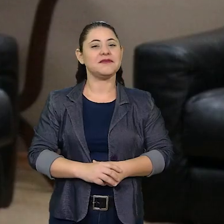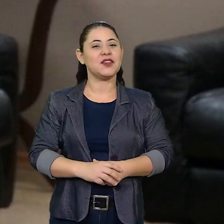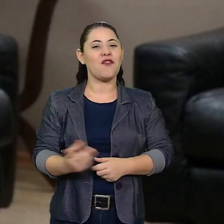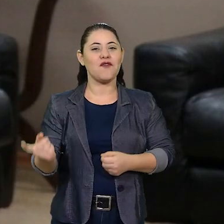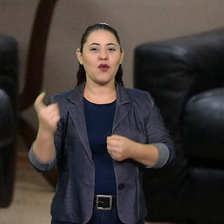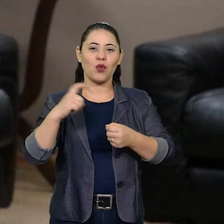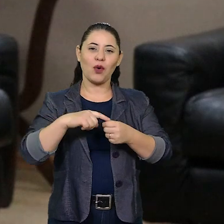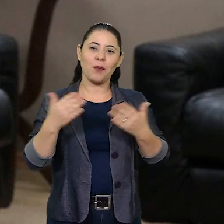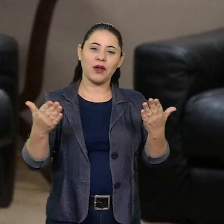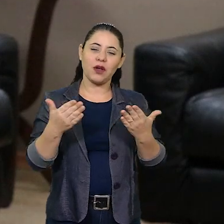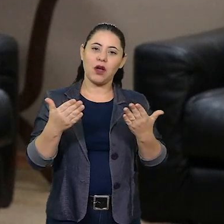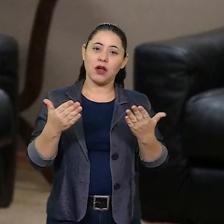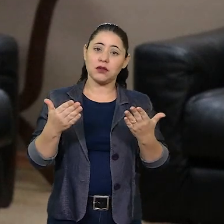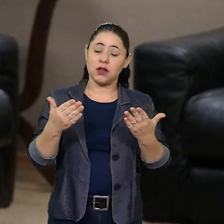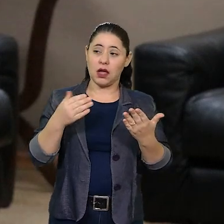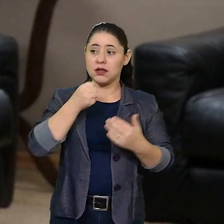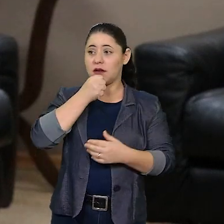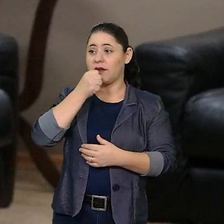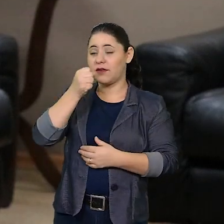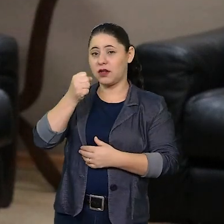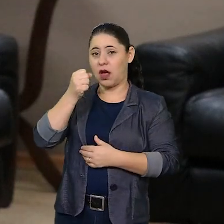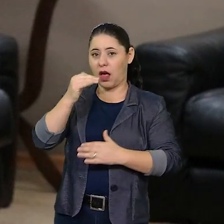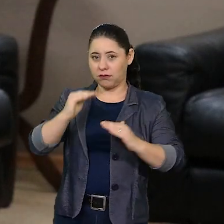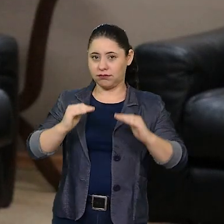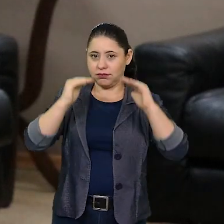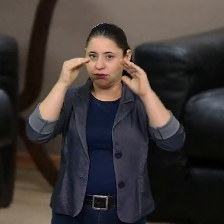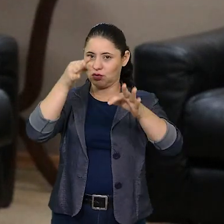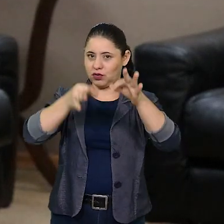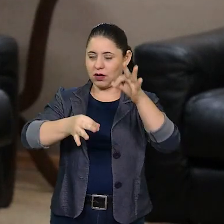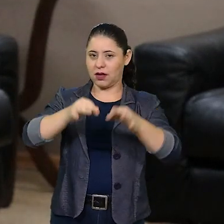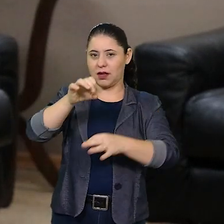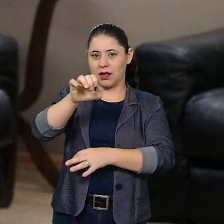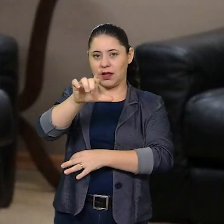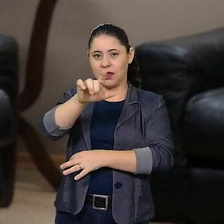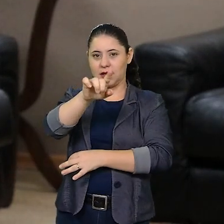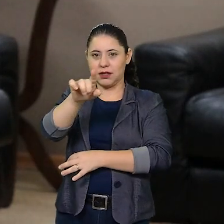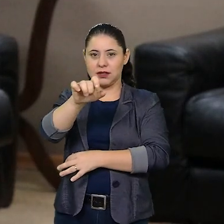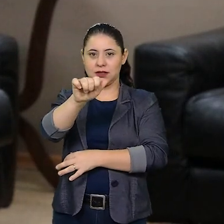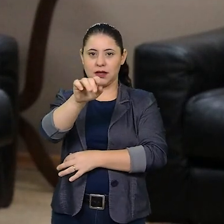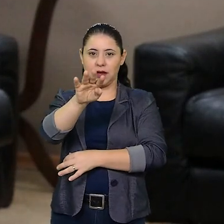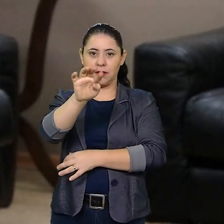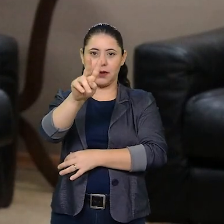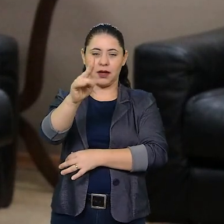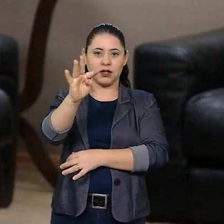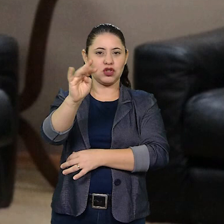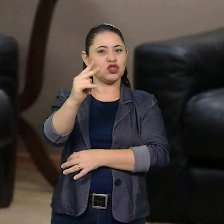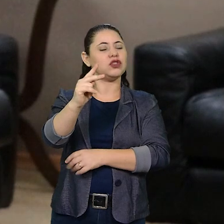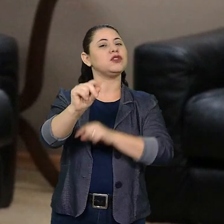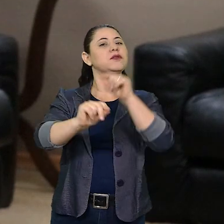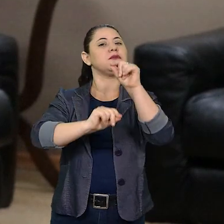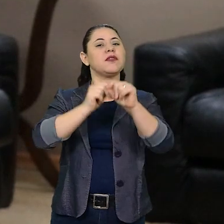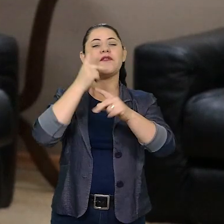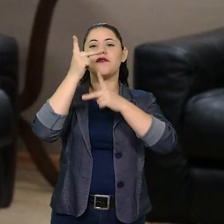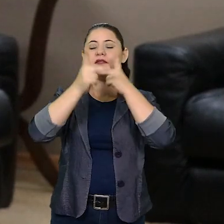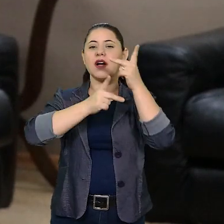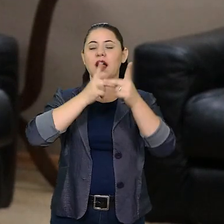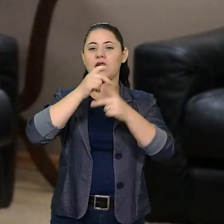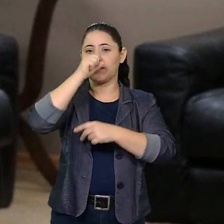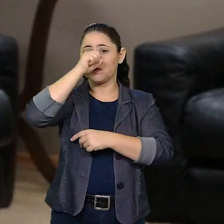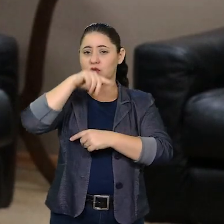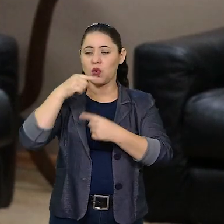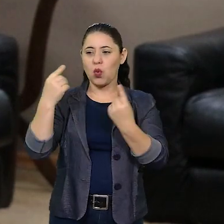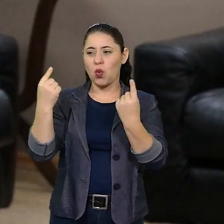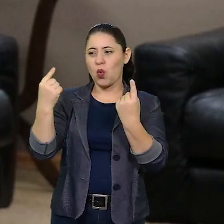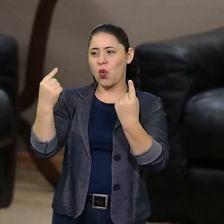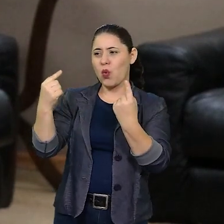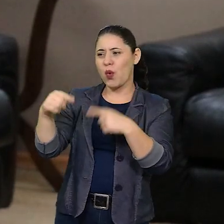O programa está de volta e hoje a entrevista é com a desembargadora Elizabeth Anashi, que fala sobre as violências